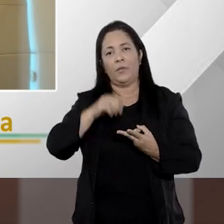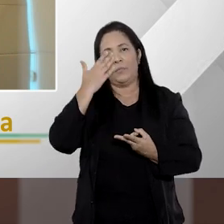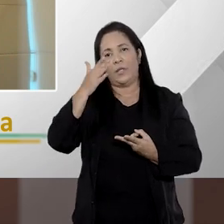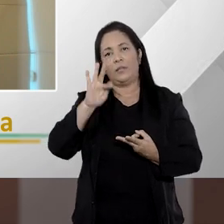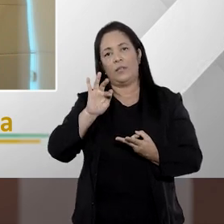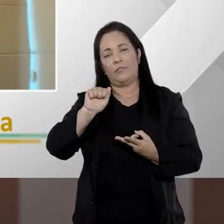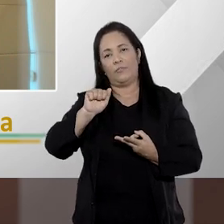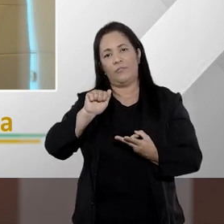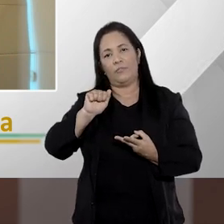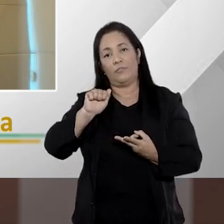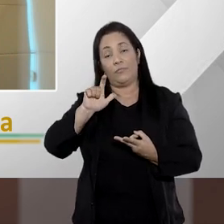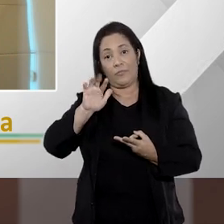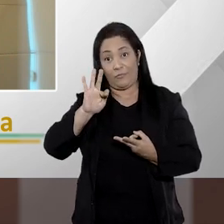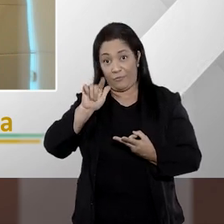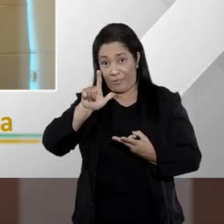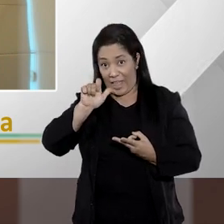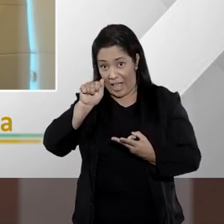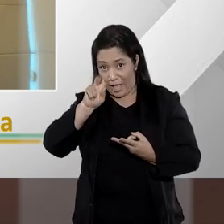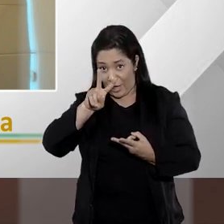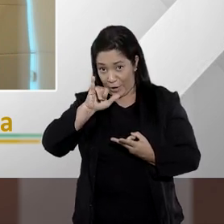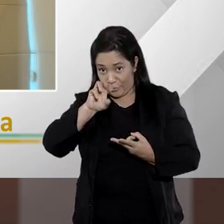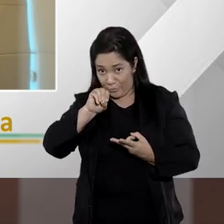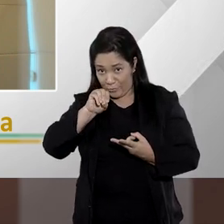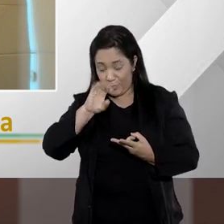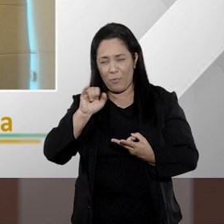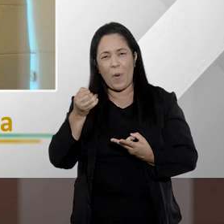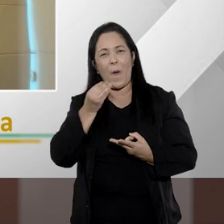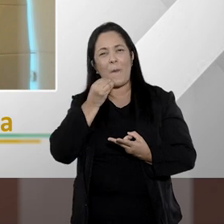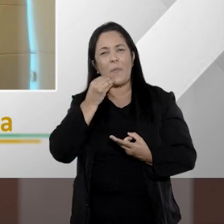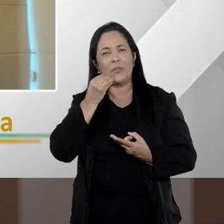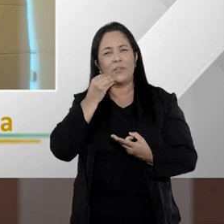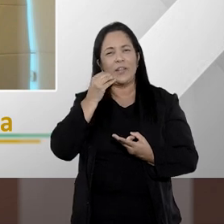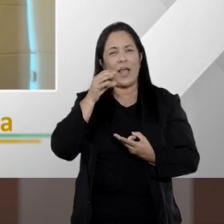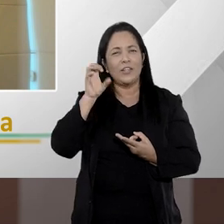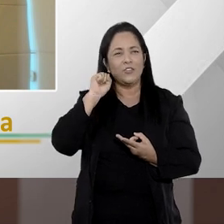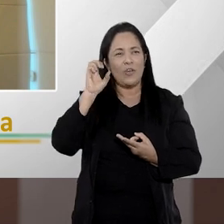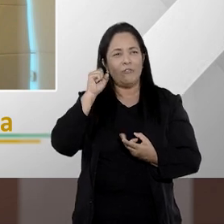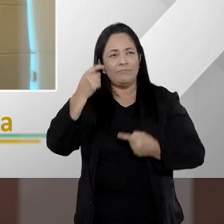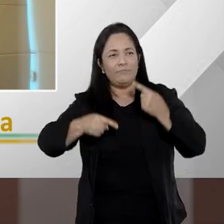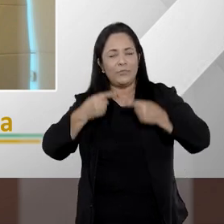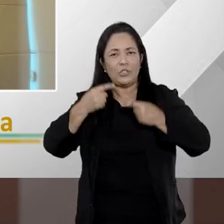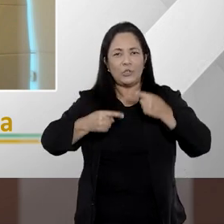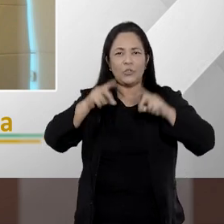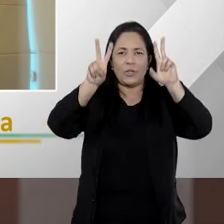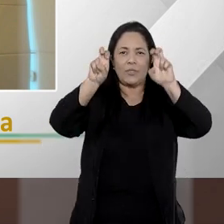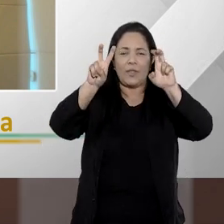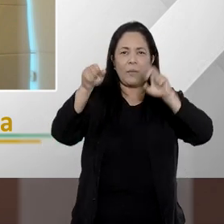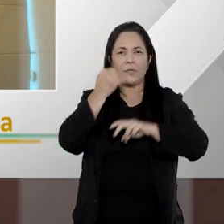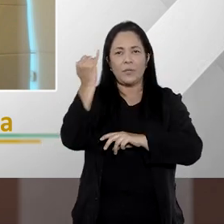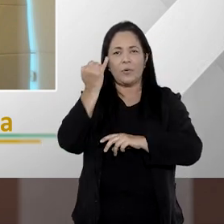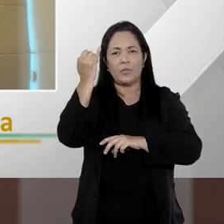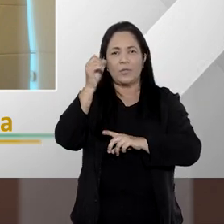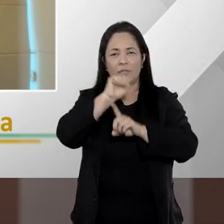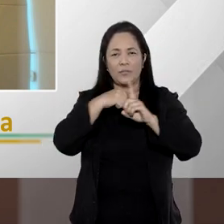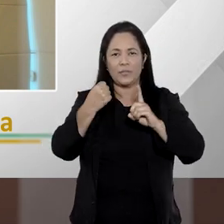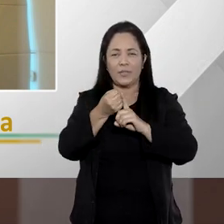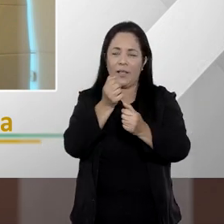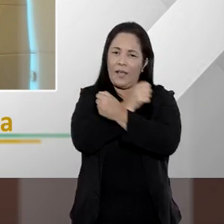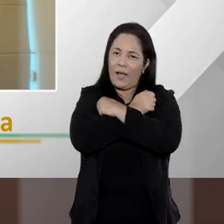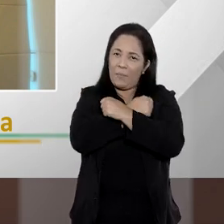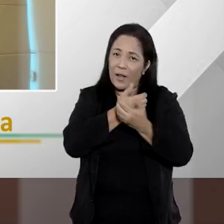querido. Oportunidade de aprender, de ouvir e conversar sobre temas tão importantes para a nossa sociedade. Um abraço ao amigo,